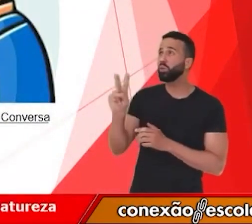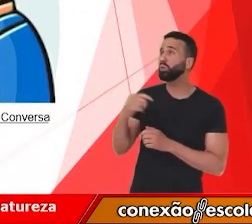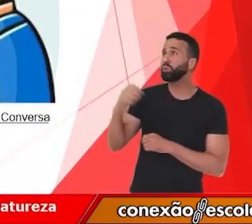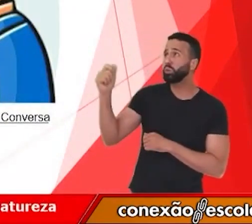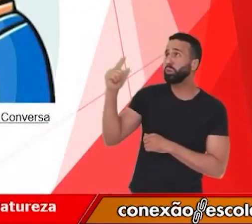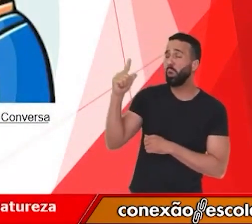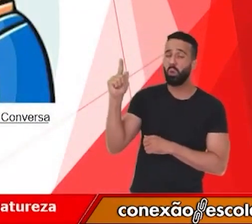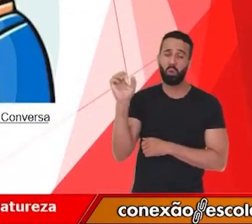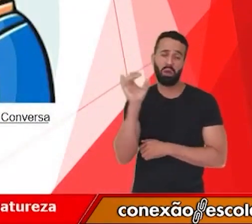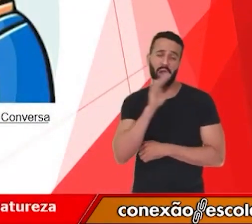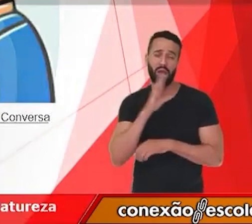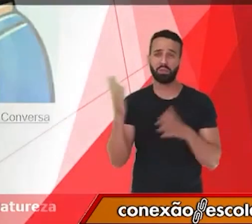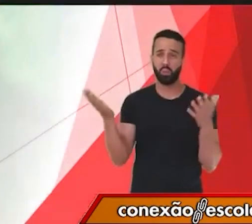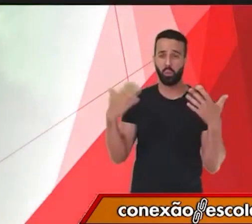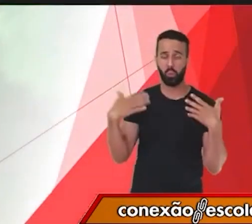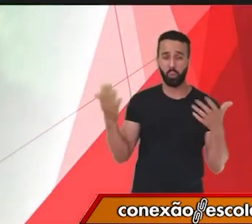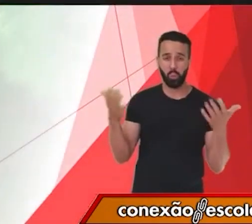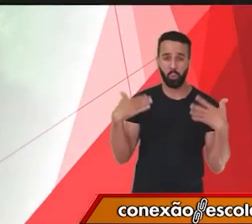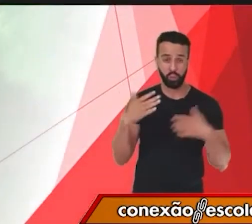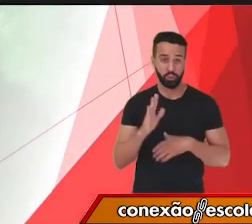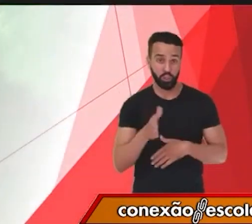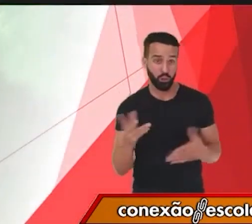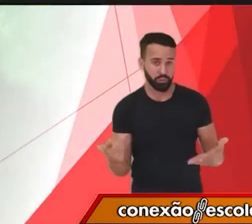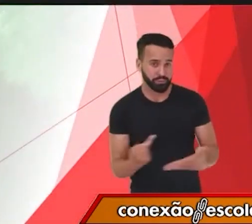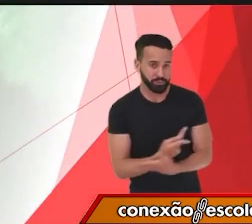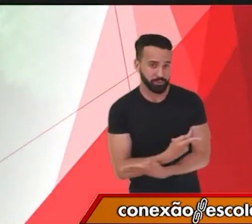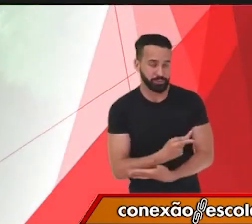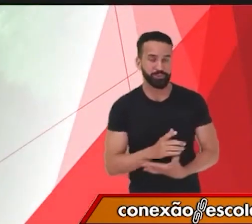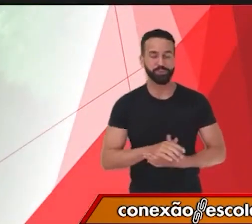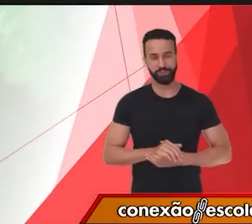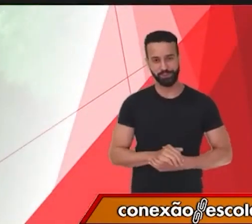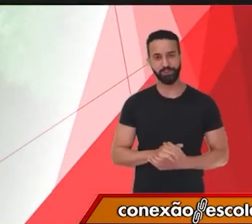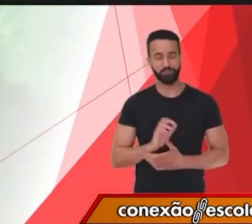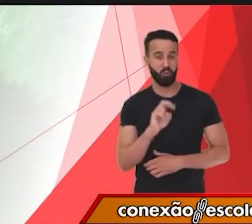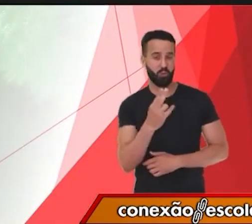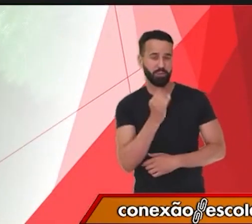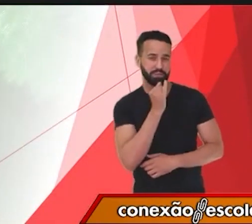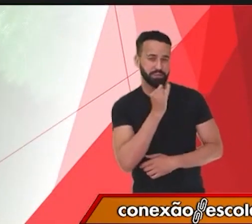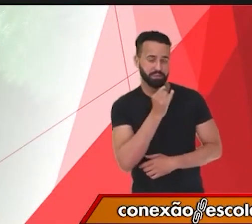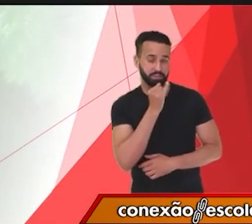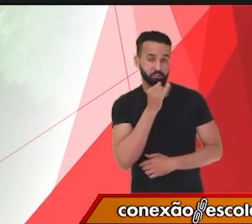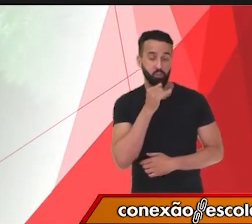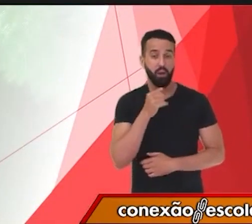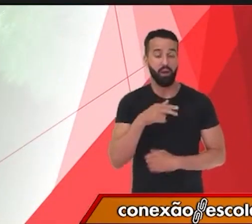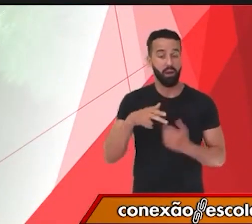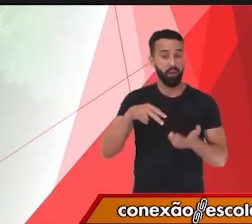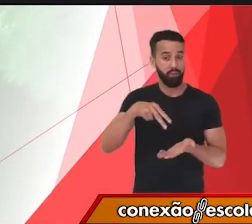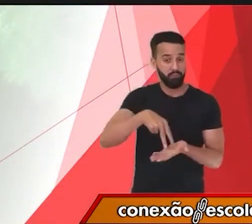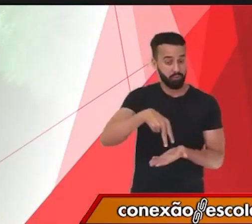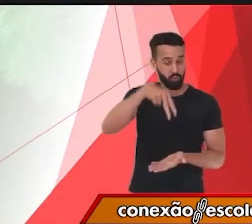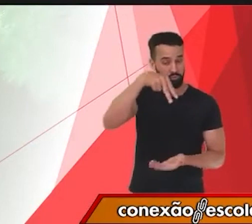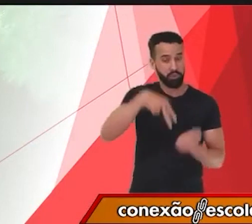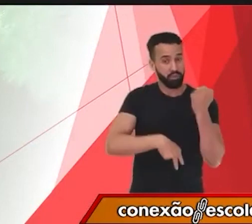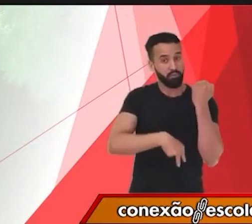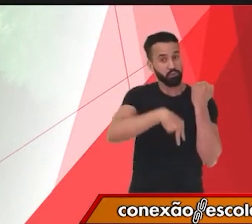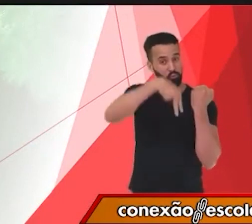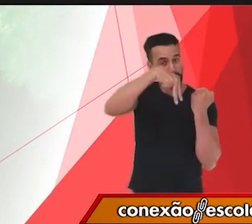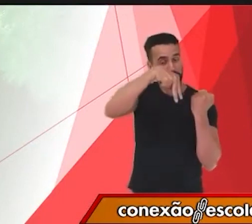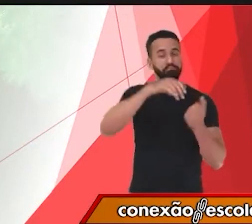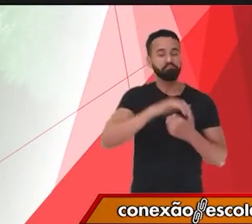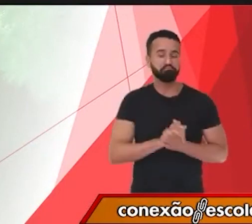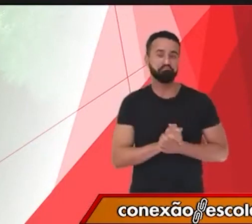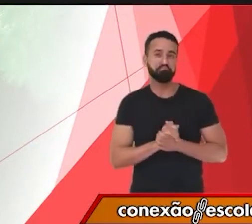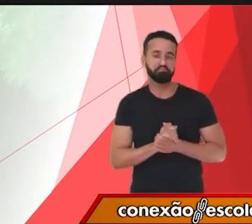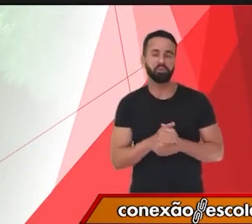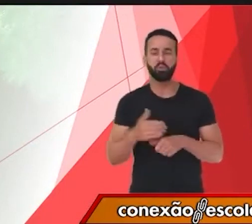outro, nossa, é mesmo. Já aconteceu com você? Ou, por exemplo, no elevador, esperando o elevador, ou passando de andar